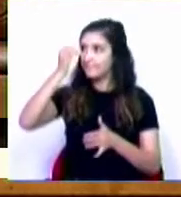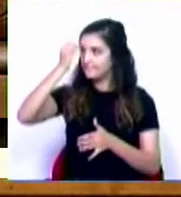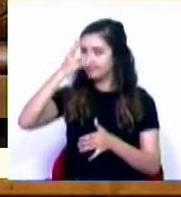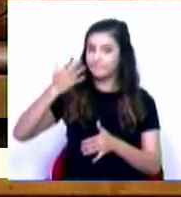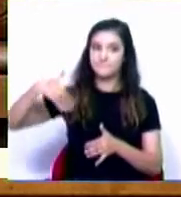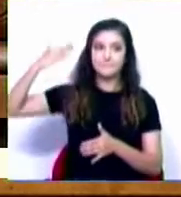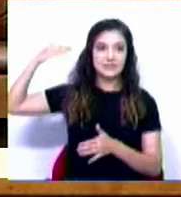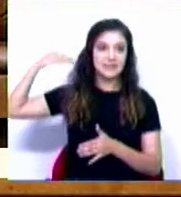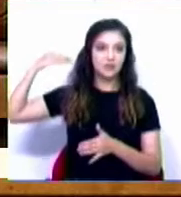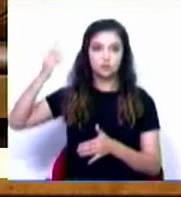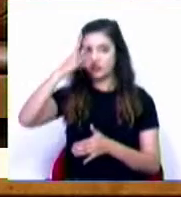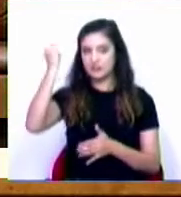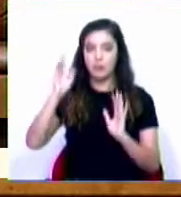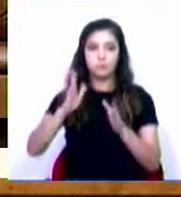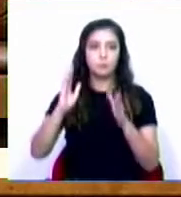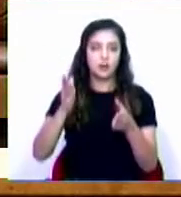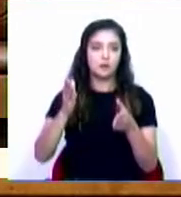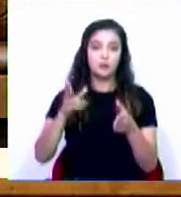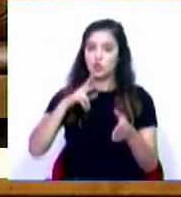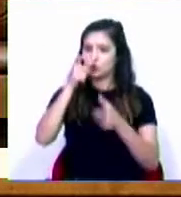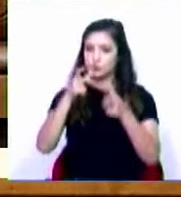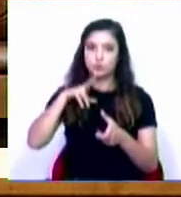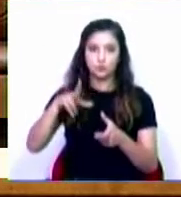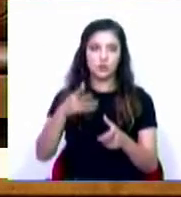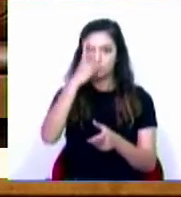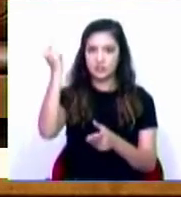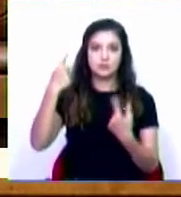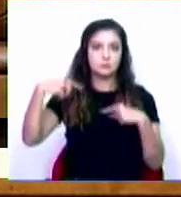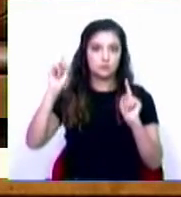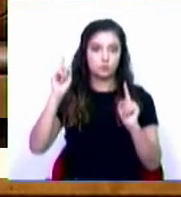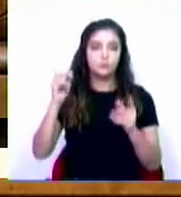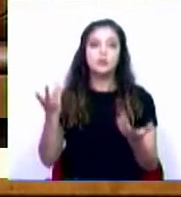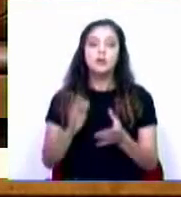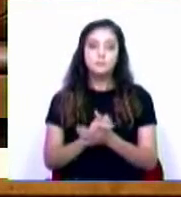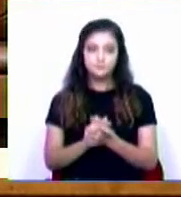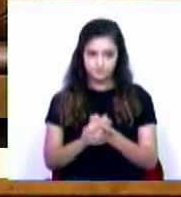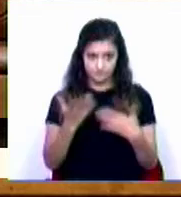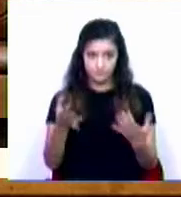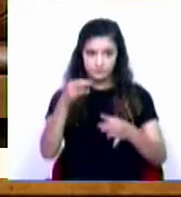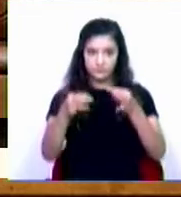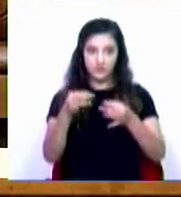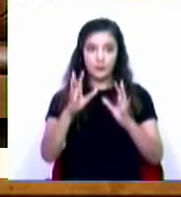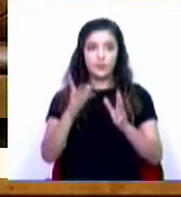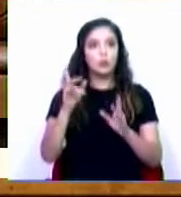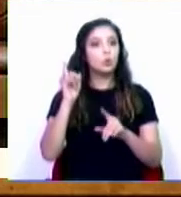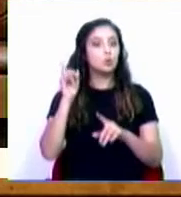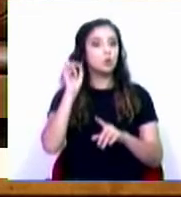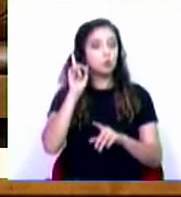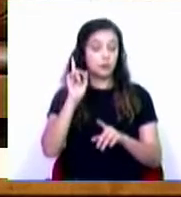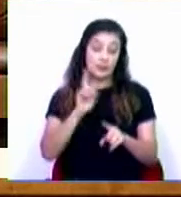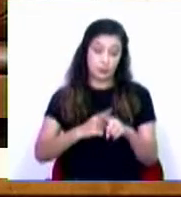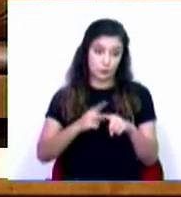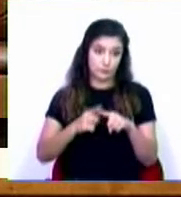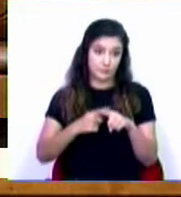portugueses também não se esquecem. Mas essa política já foi julgada eleitoralmente. Por isso, o que interessa é falar do presente e do